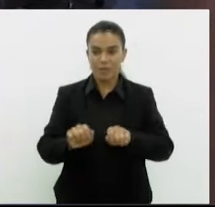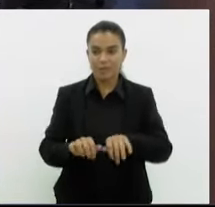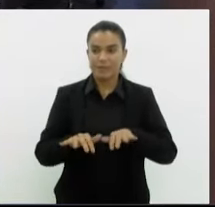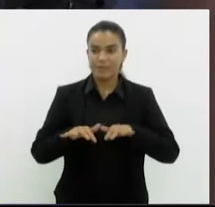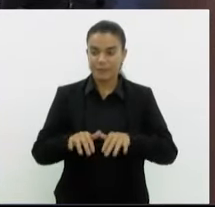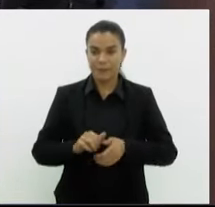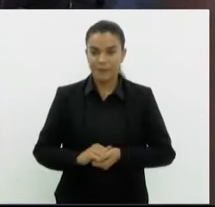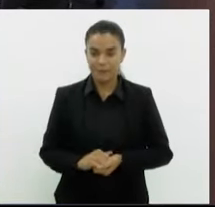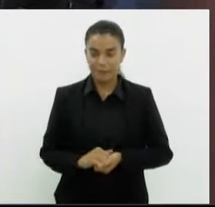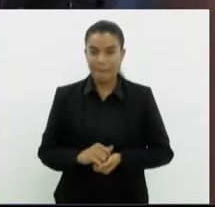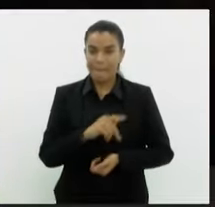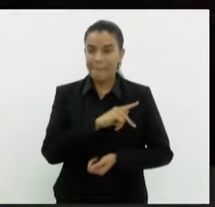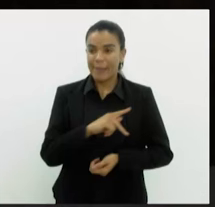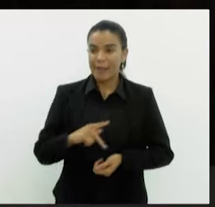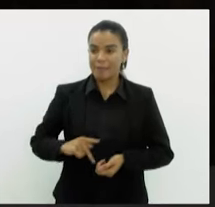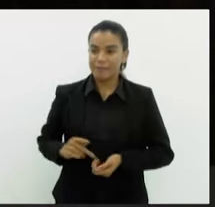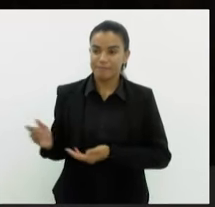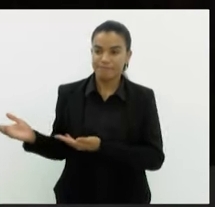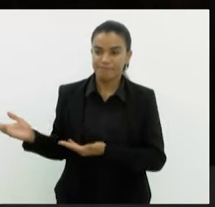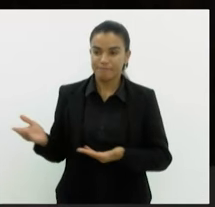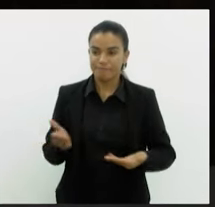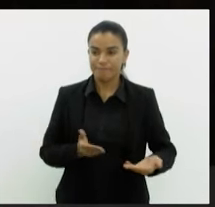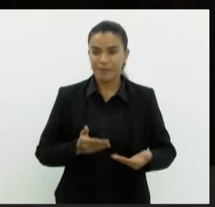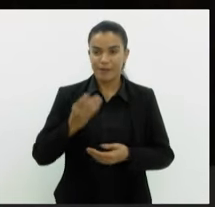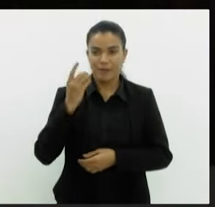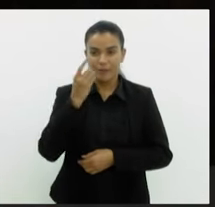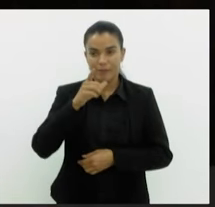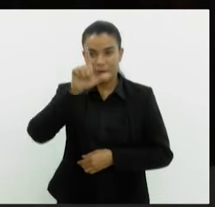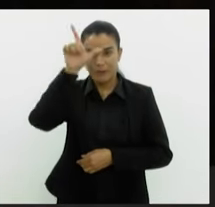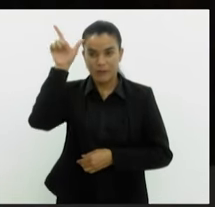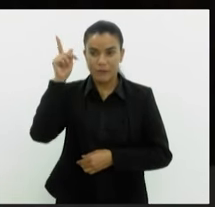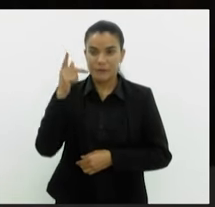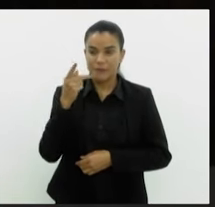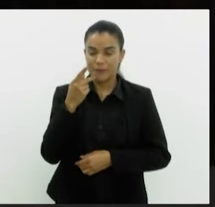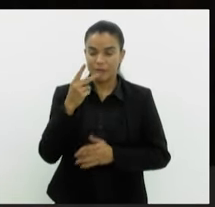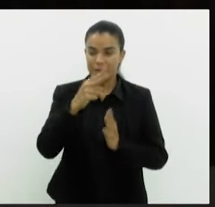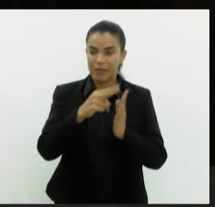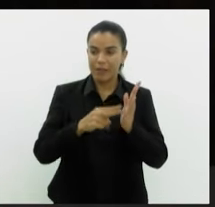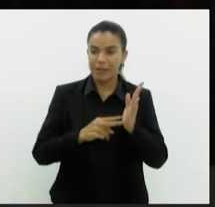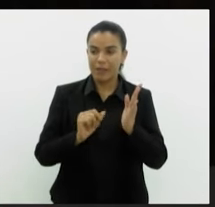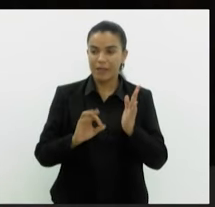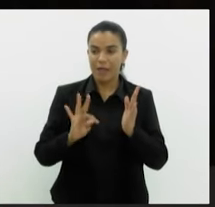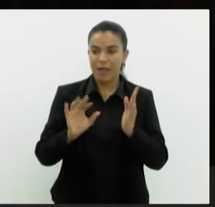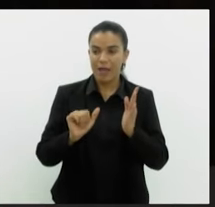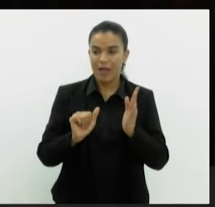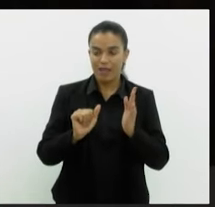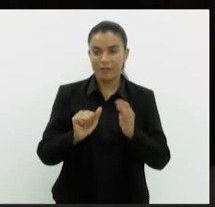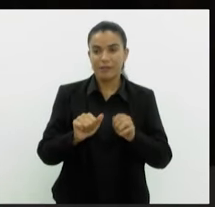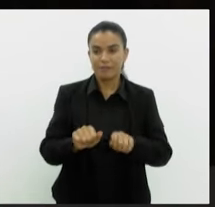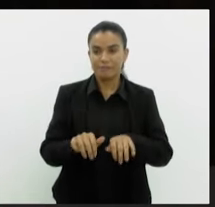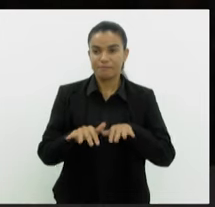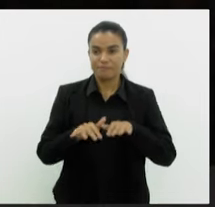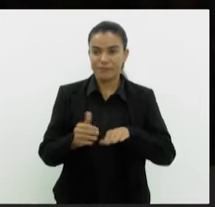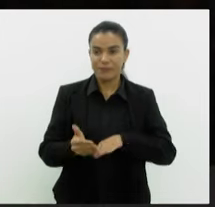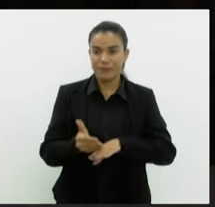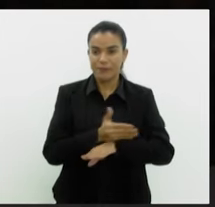sessão. A presidência convida o nobre deputado Luiz Paulo para fazer a leitura da sessão da ata